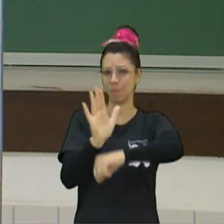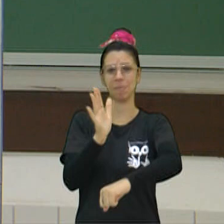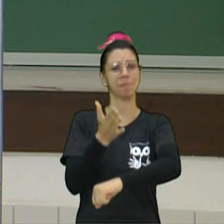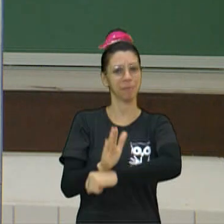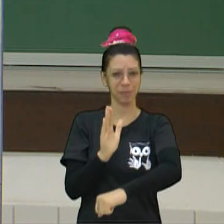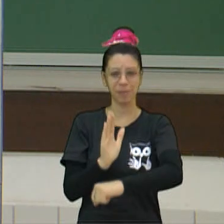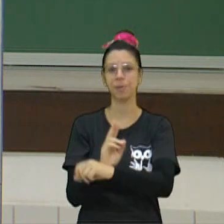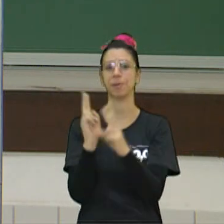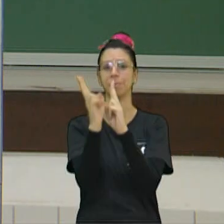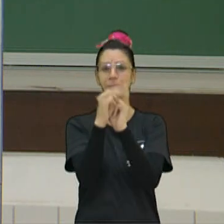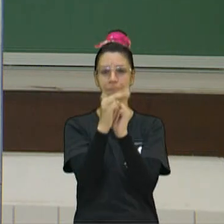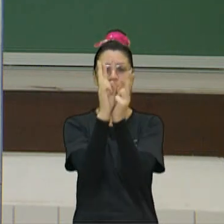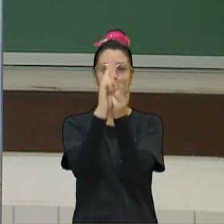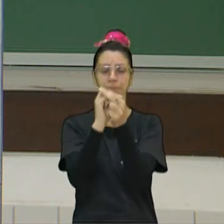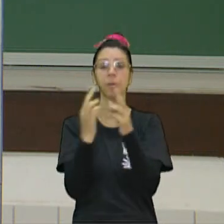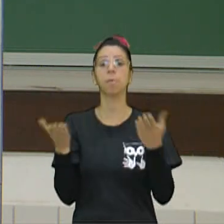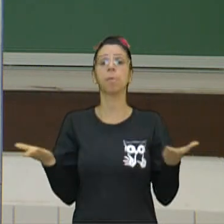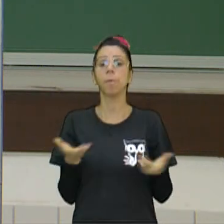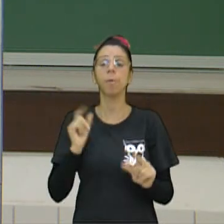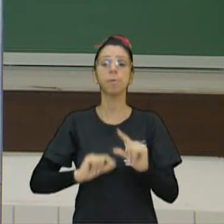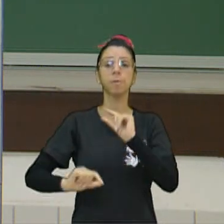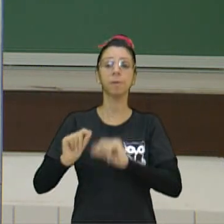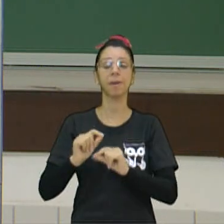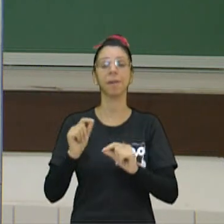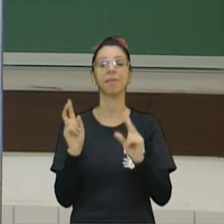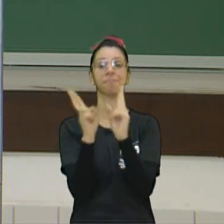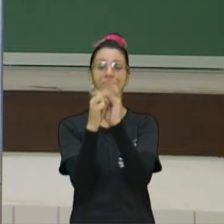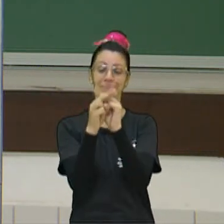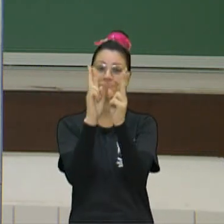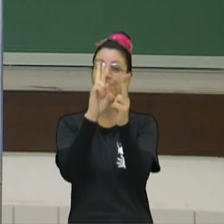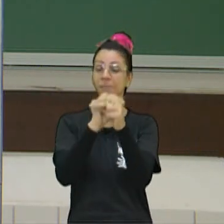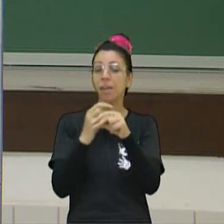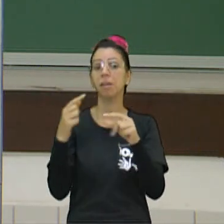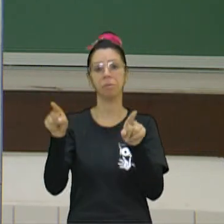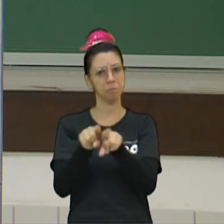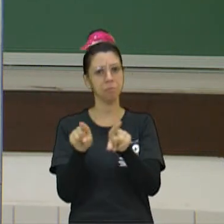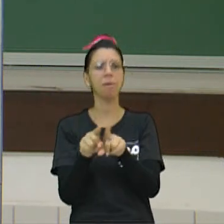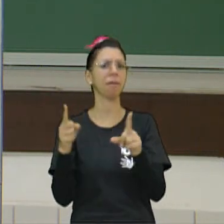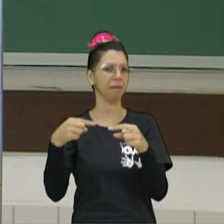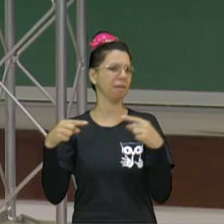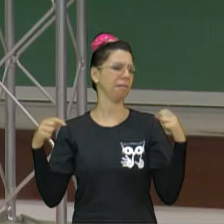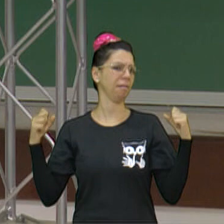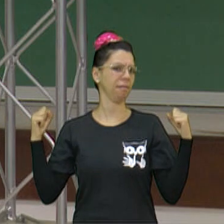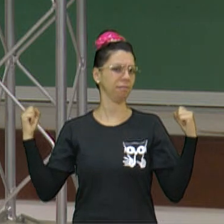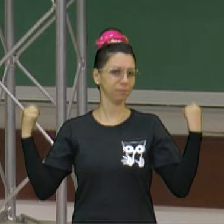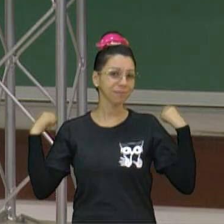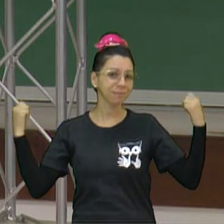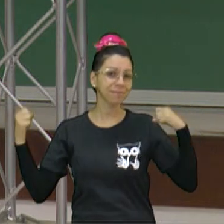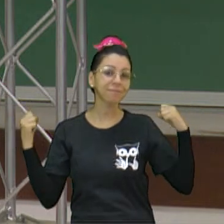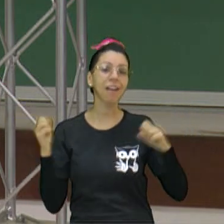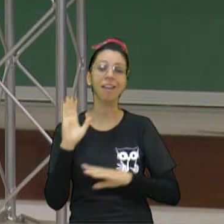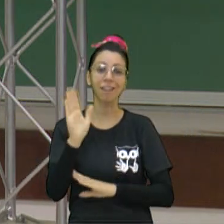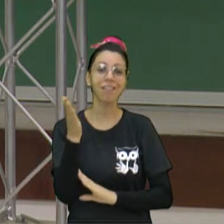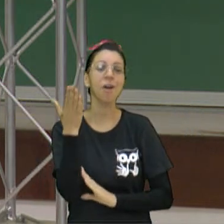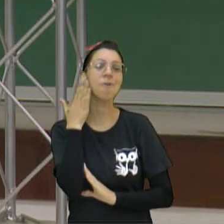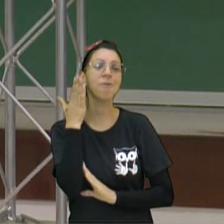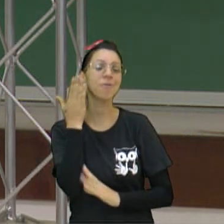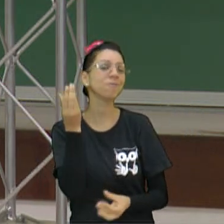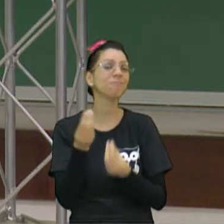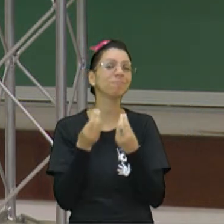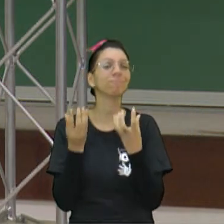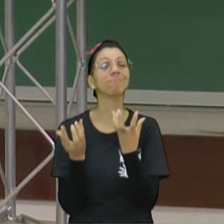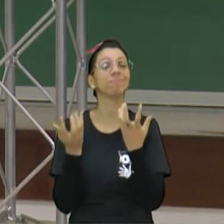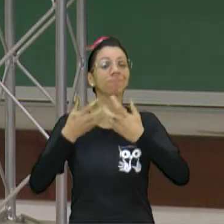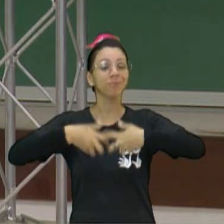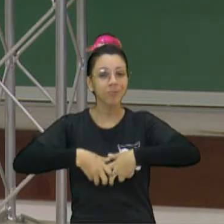Então, hoje nós vamos estar trabalhando o método Pilates, que é um método ginástico também. Mas vocês bem sabem, já sabem como que funciona a nossa aula. Né? Então, vocês sabem